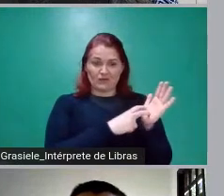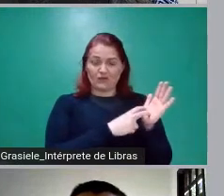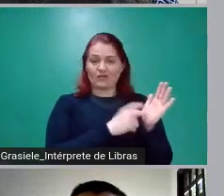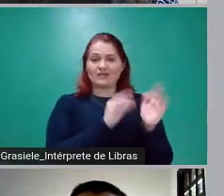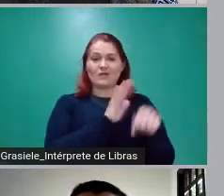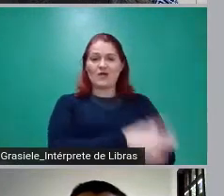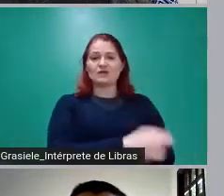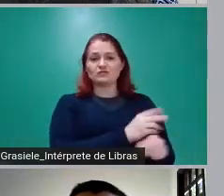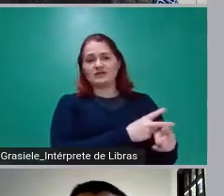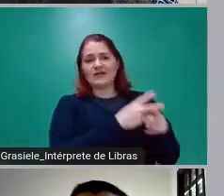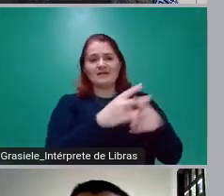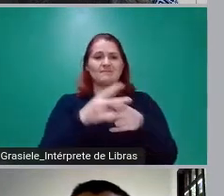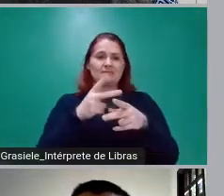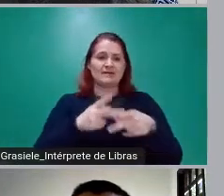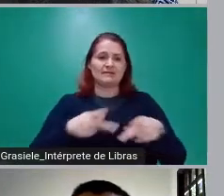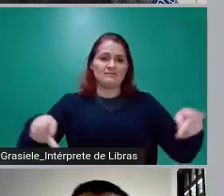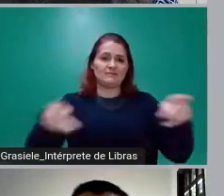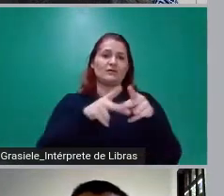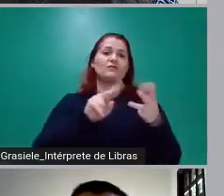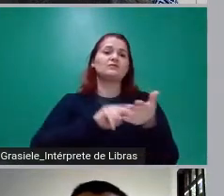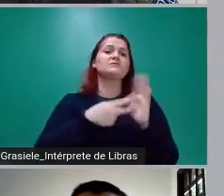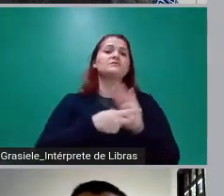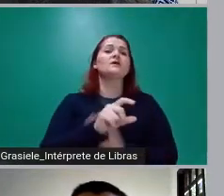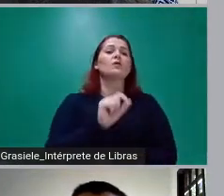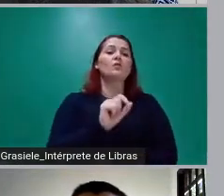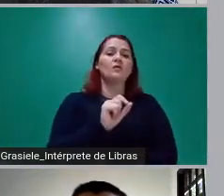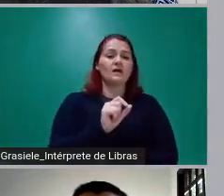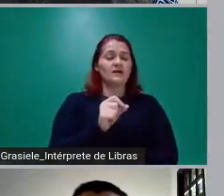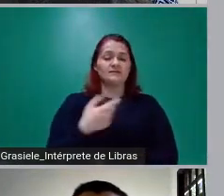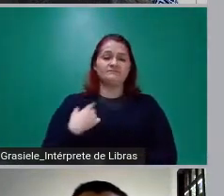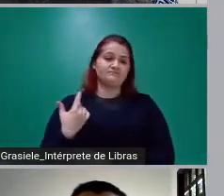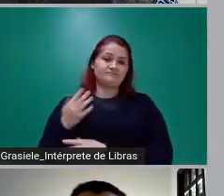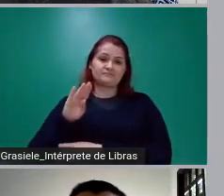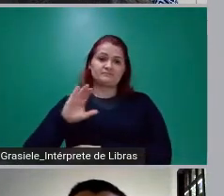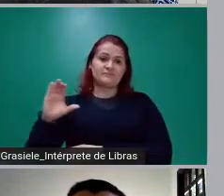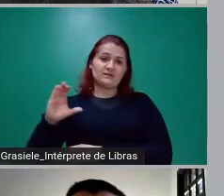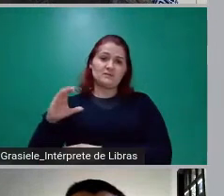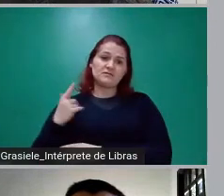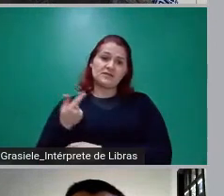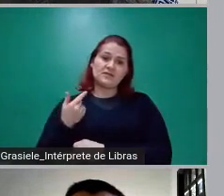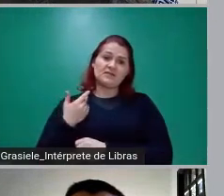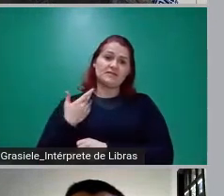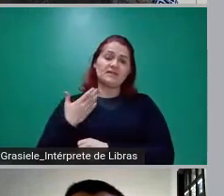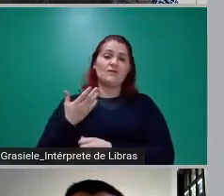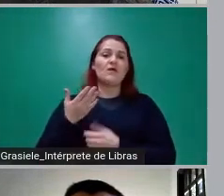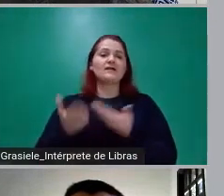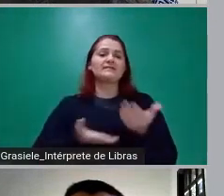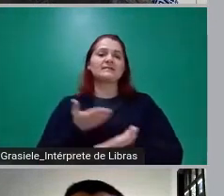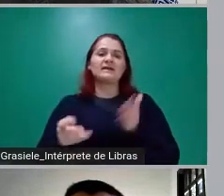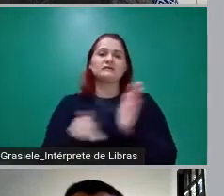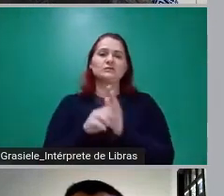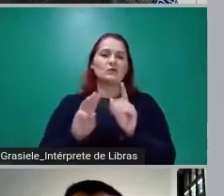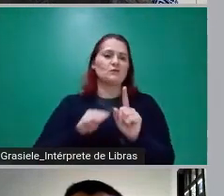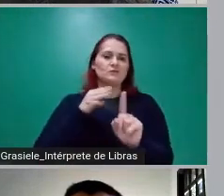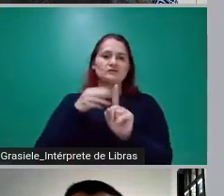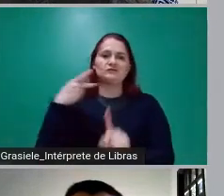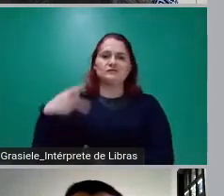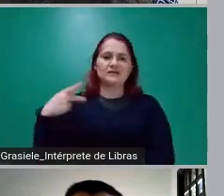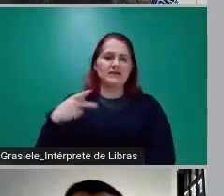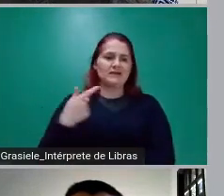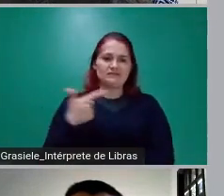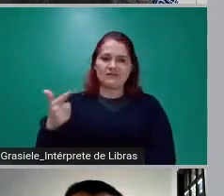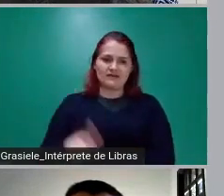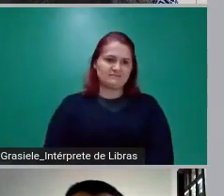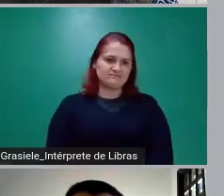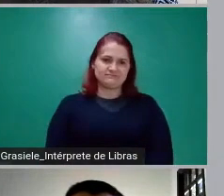está remunerando a ineficiência do sistema. Então, sequer a própria missão institucional o Banco Central está seguindo nesse sentido. E aí